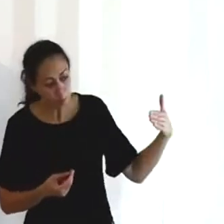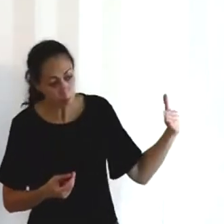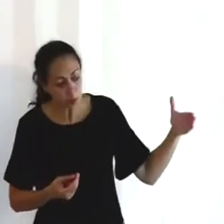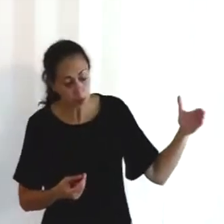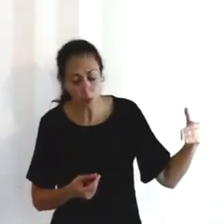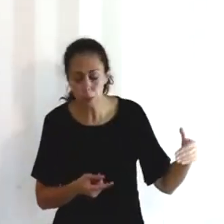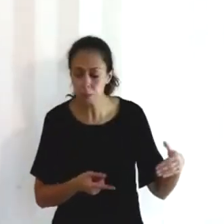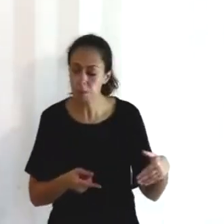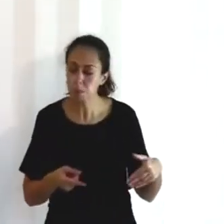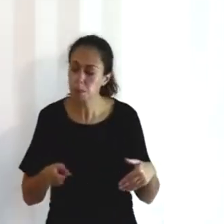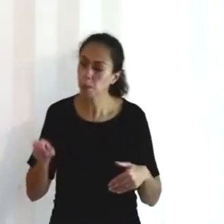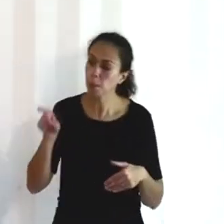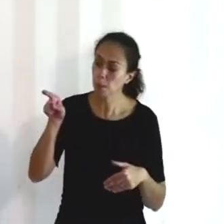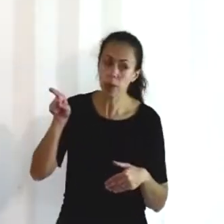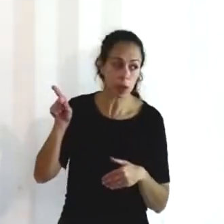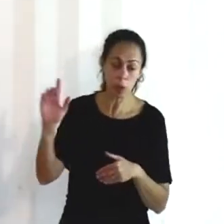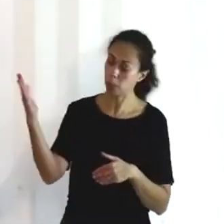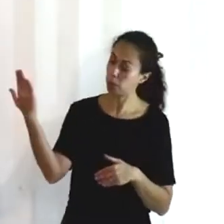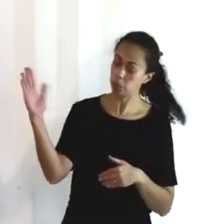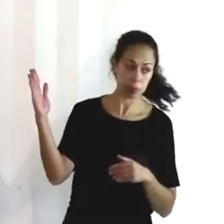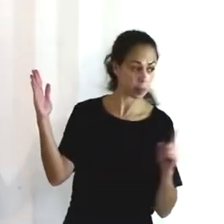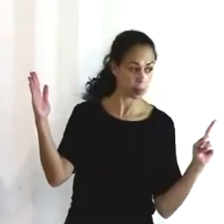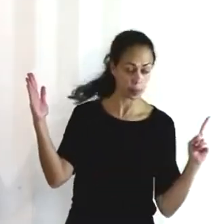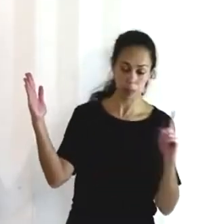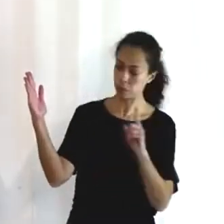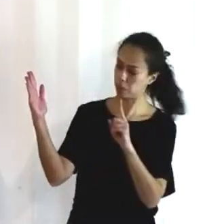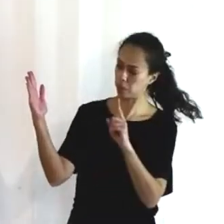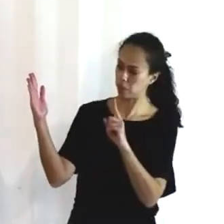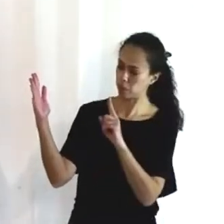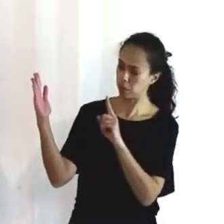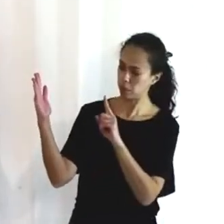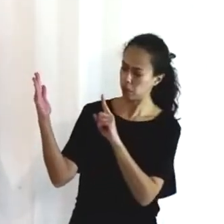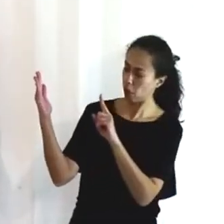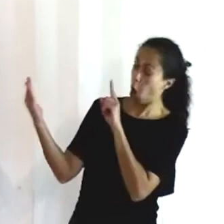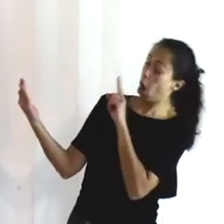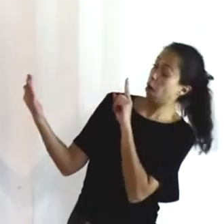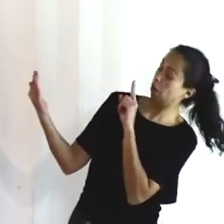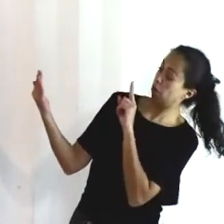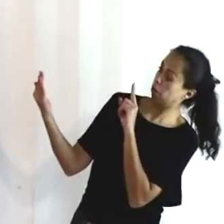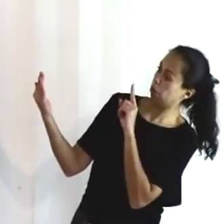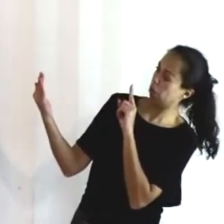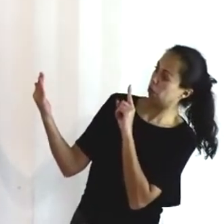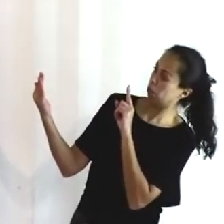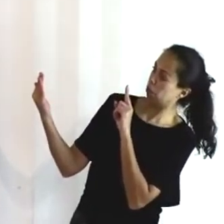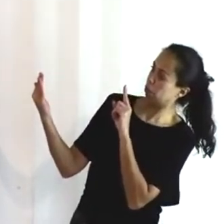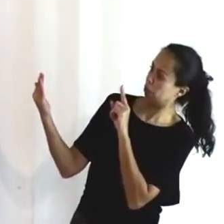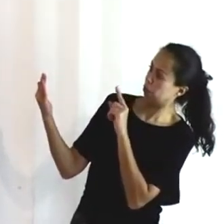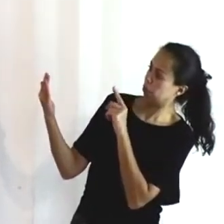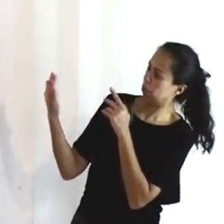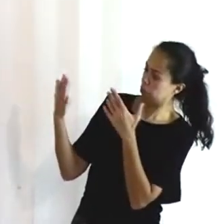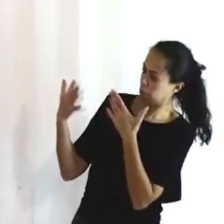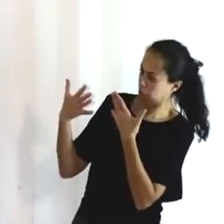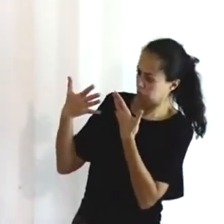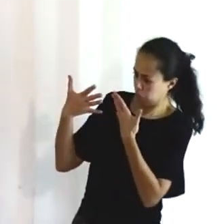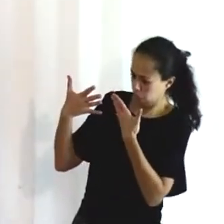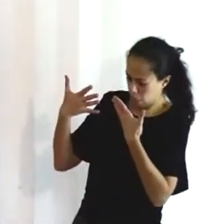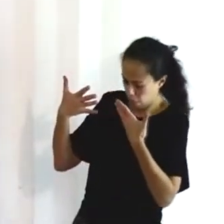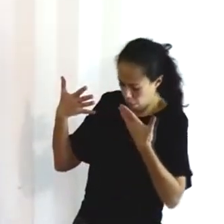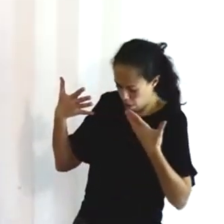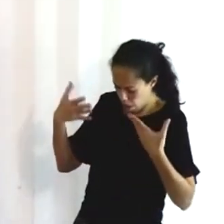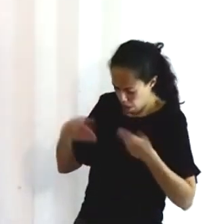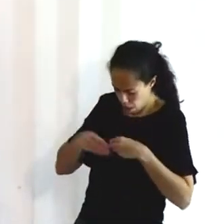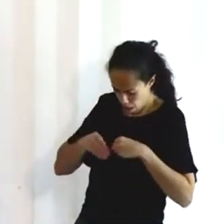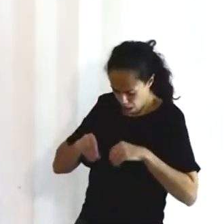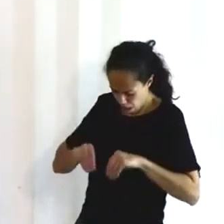de um espelho. Aí quando o filhinho chegou no espelho, levou um susto, porque ele estava cheio de argila. A argila que ele levantava